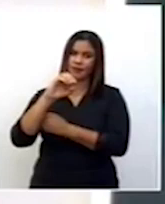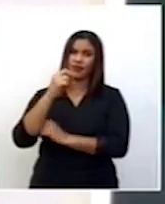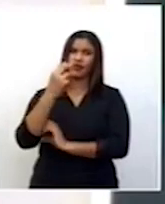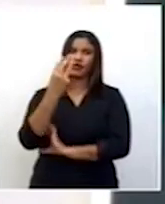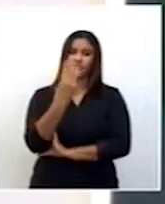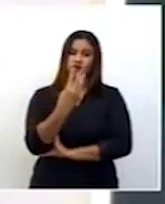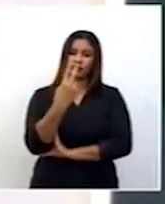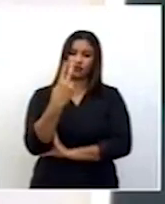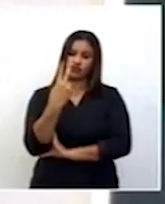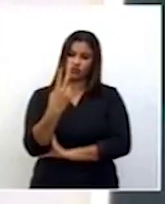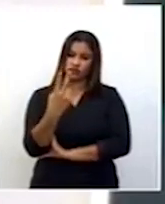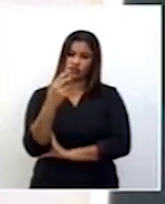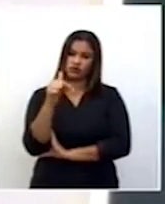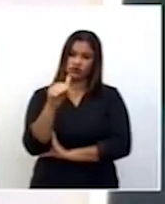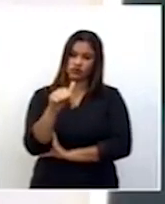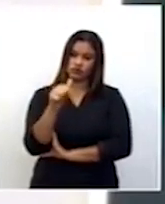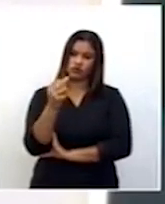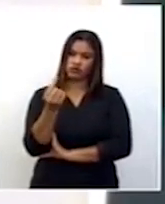32.768.